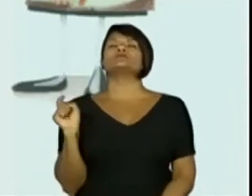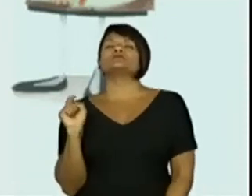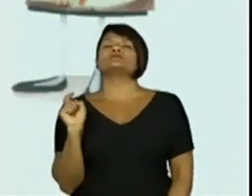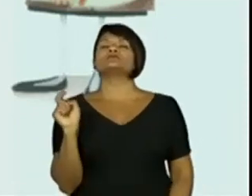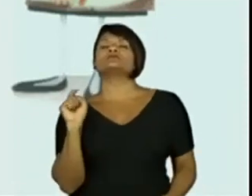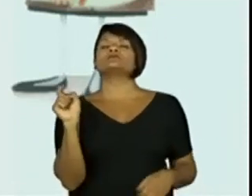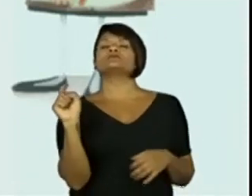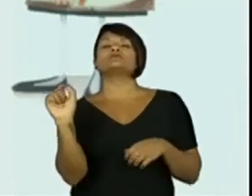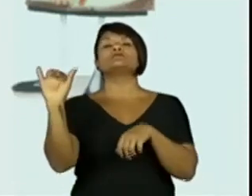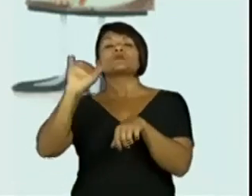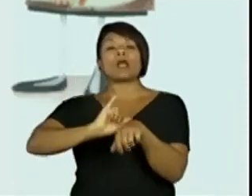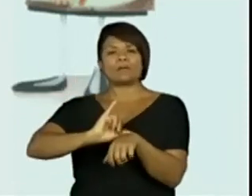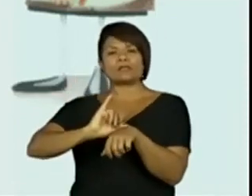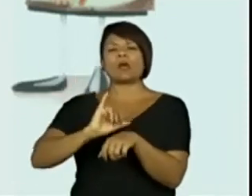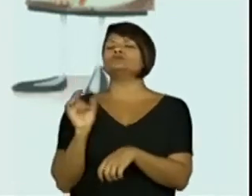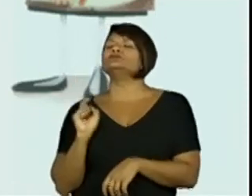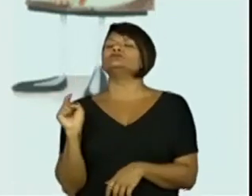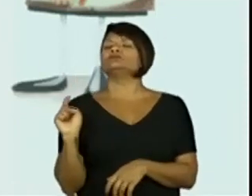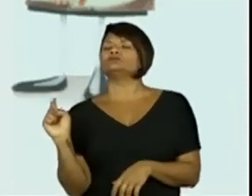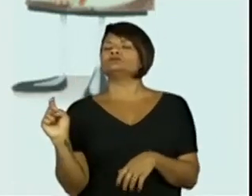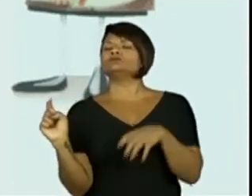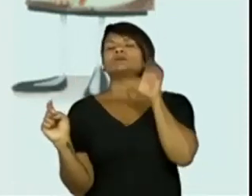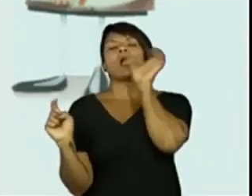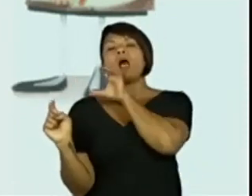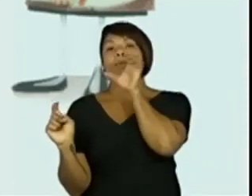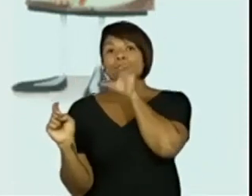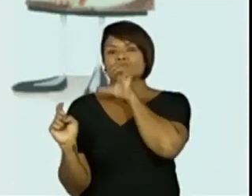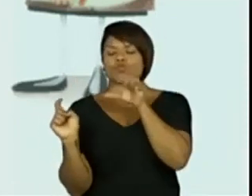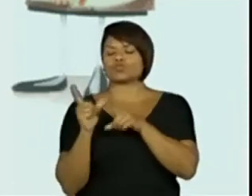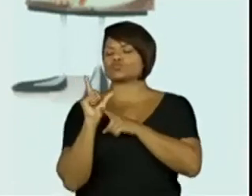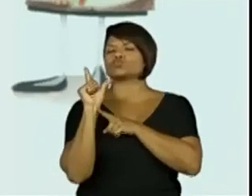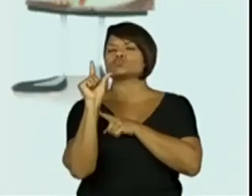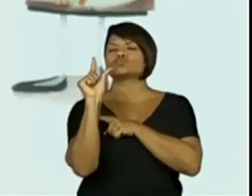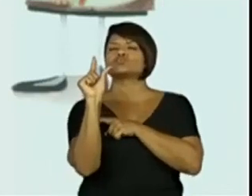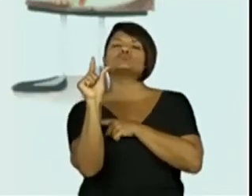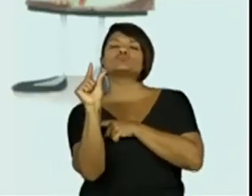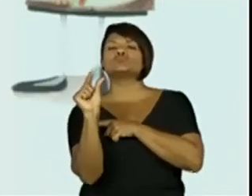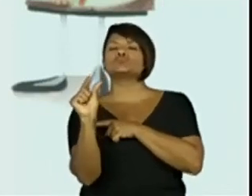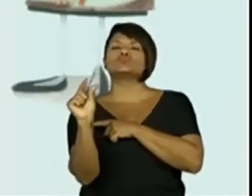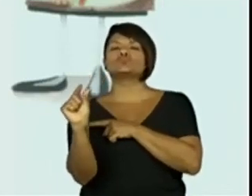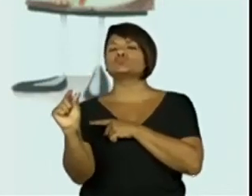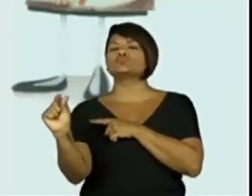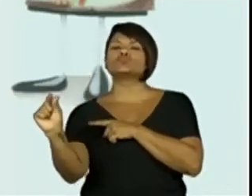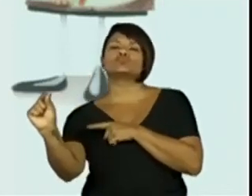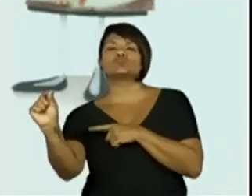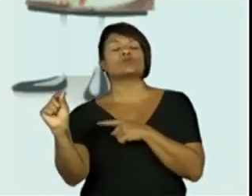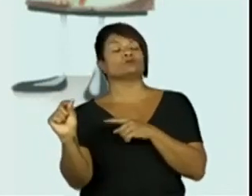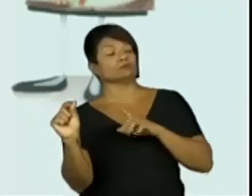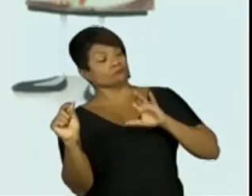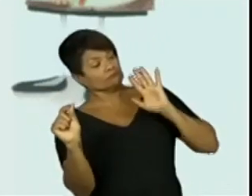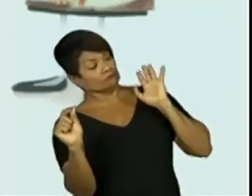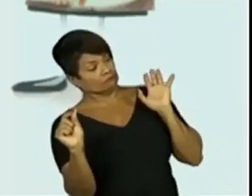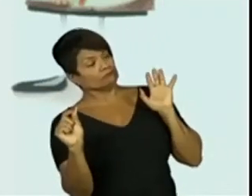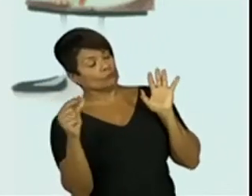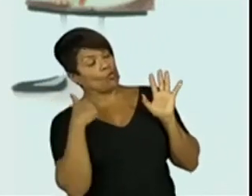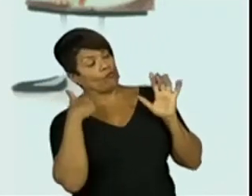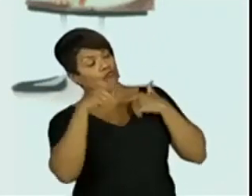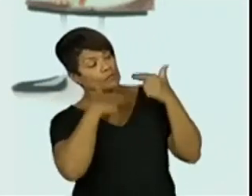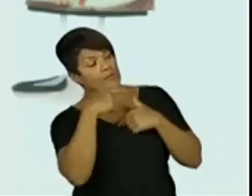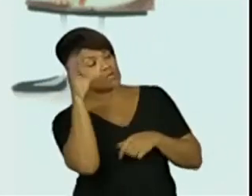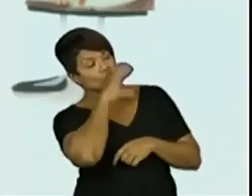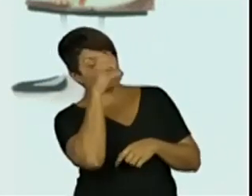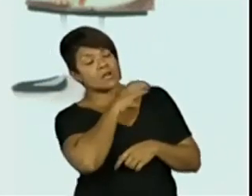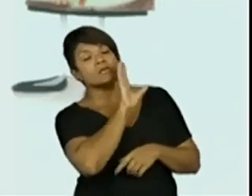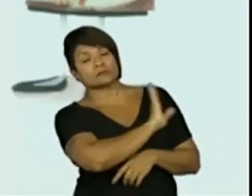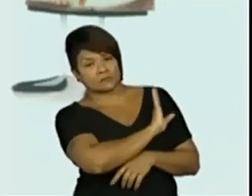capital, cuidar de apressar a costura, e saiu pelo portão, deixando a promessa. Ia trabalhar